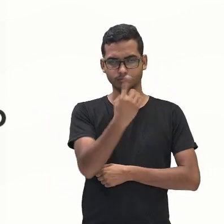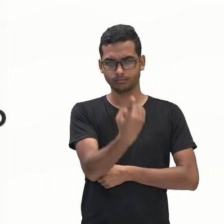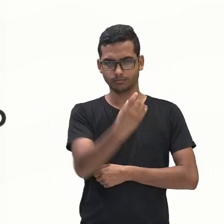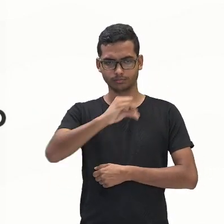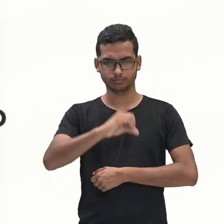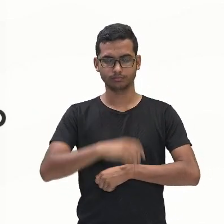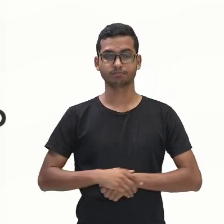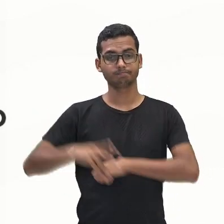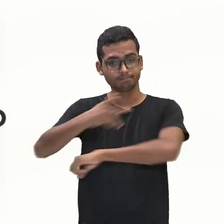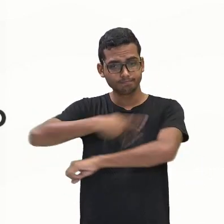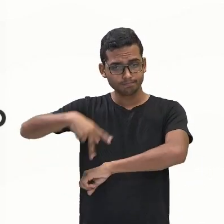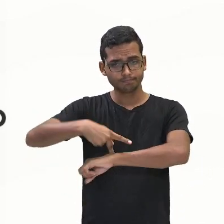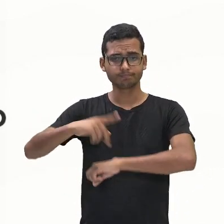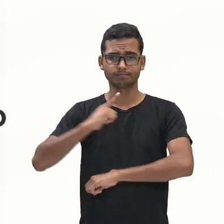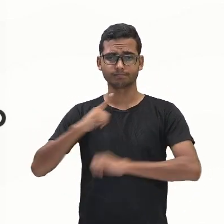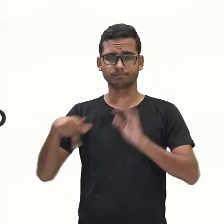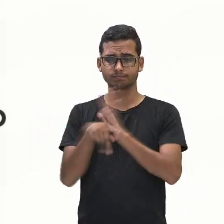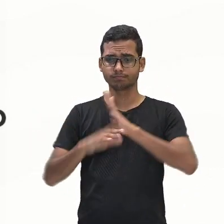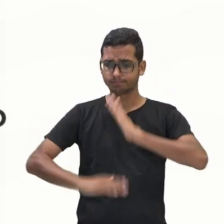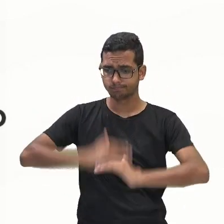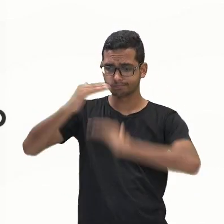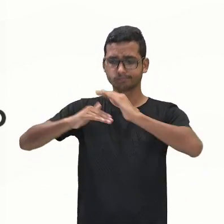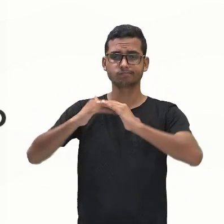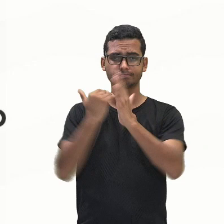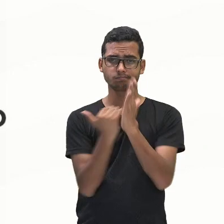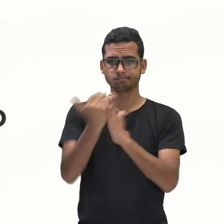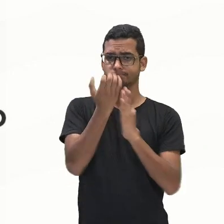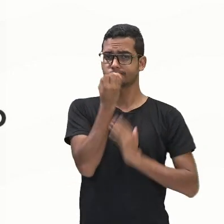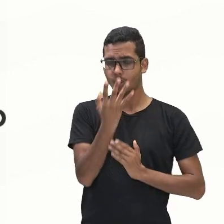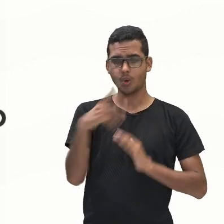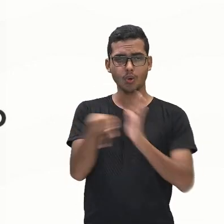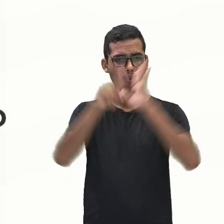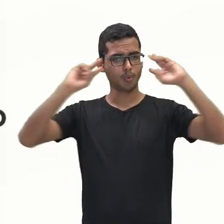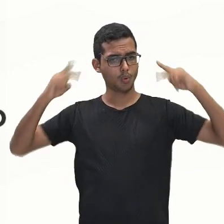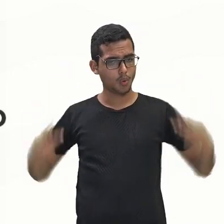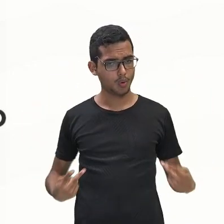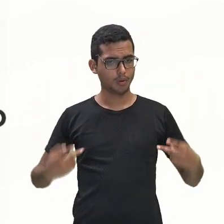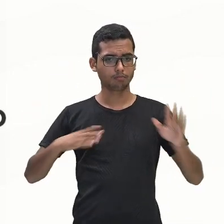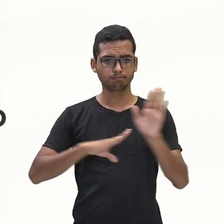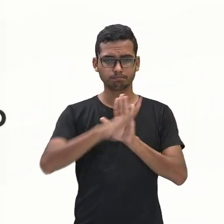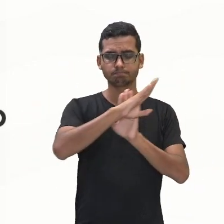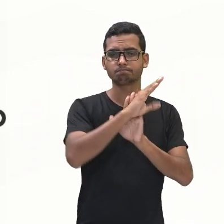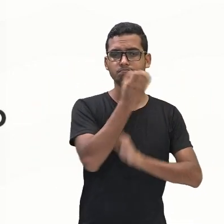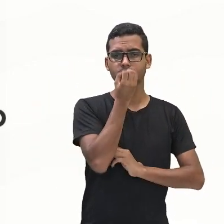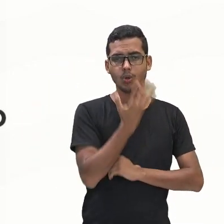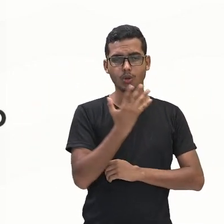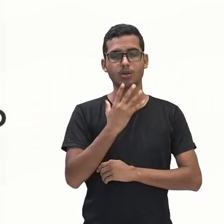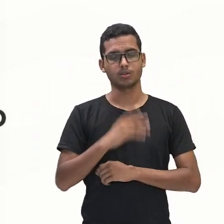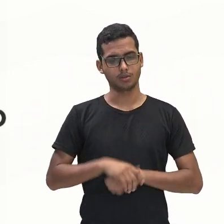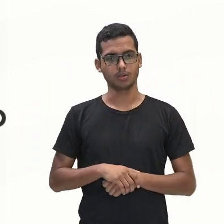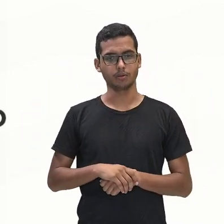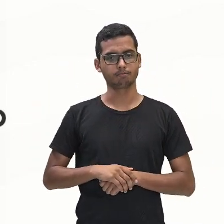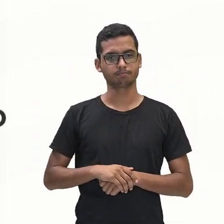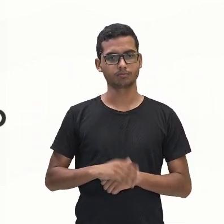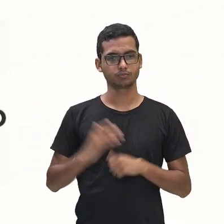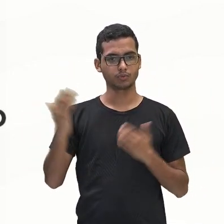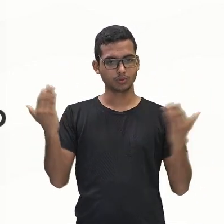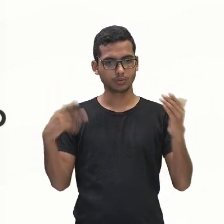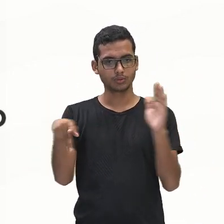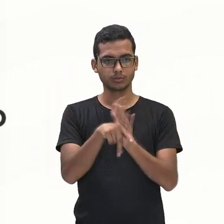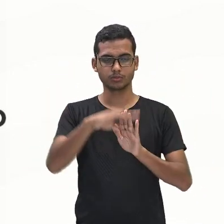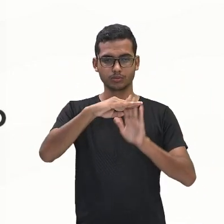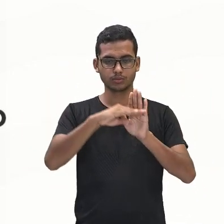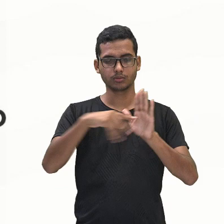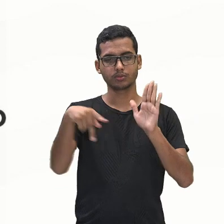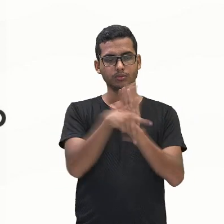o país ele tem aí um alto desenvolvimento humano, né, como a gente já observou, de acordo com essa classificação aí da